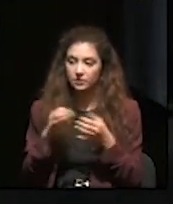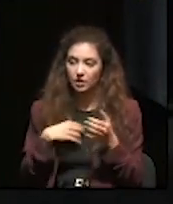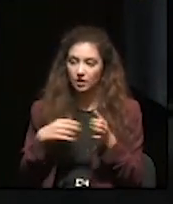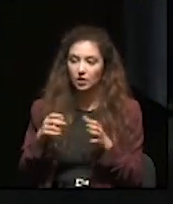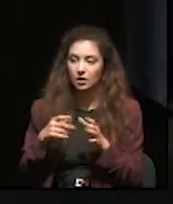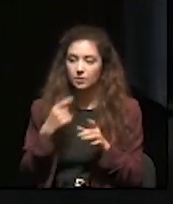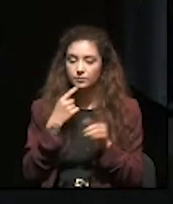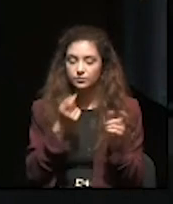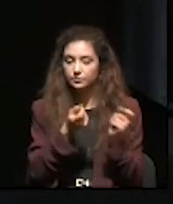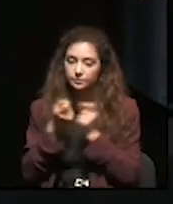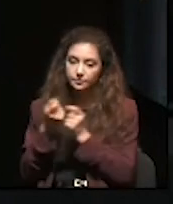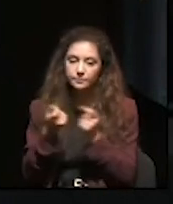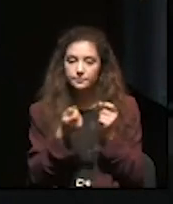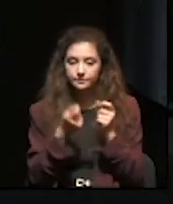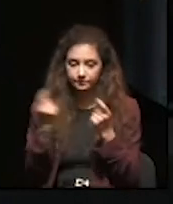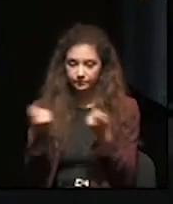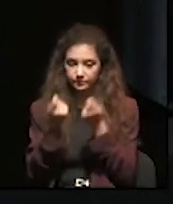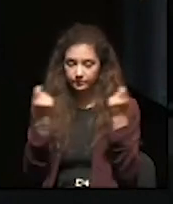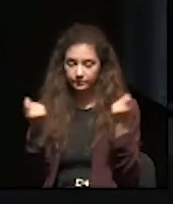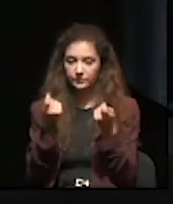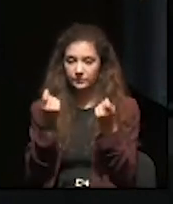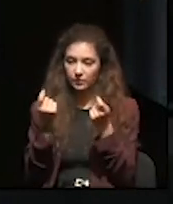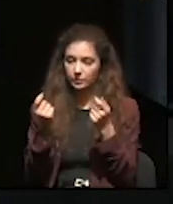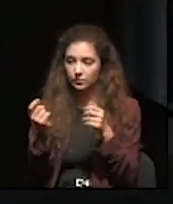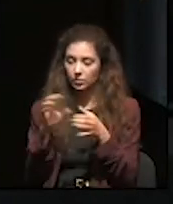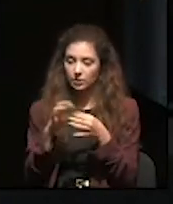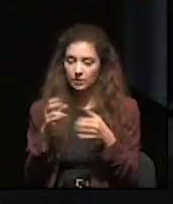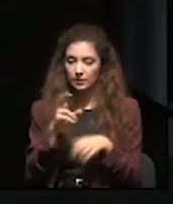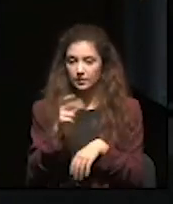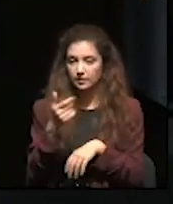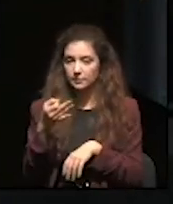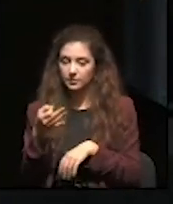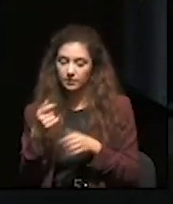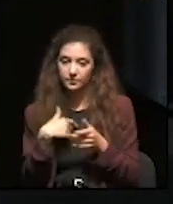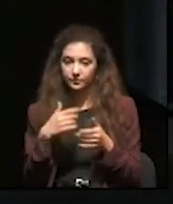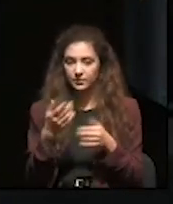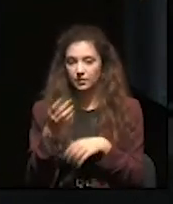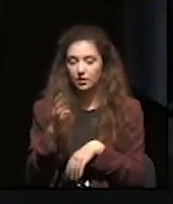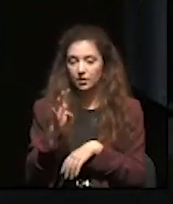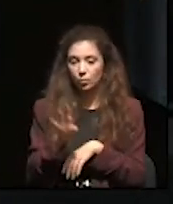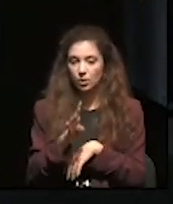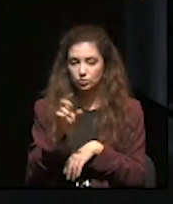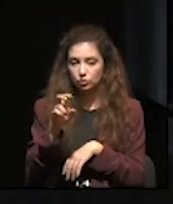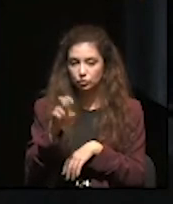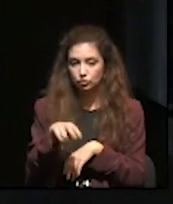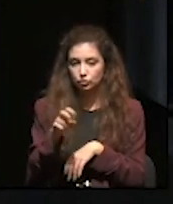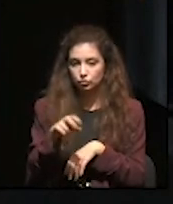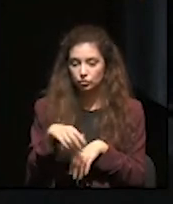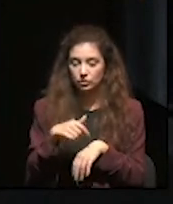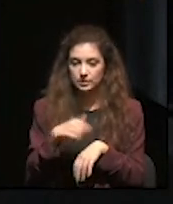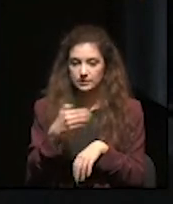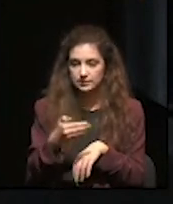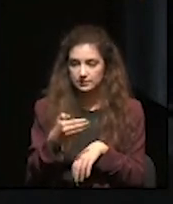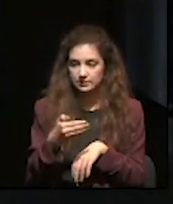esfera pública. No âmbito da campanha eleitoral para o Parlamento Europeu, a RTP1 transmitiu, a 4 de junho, pelas 19 horas, o tempo